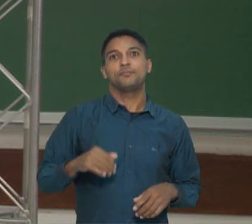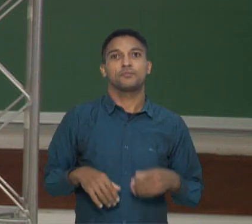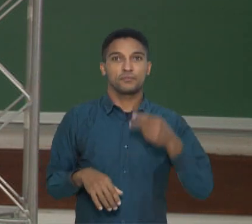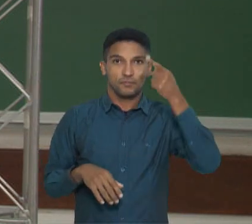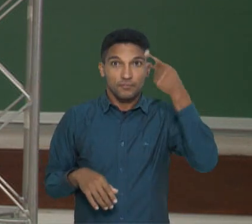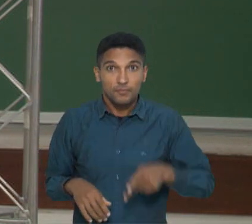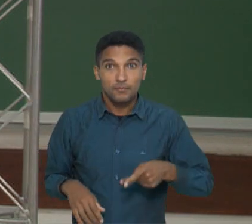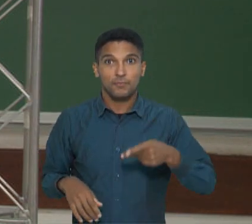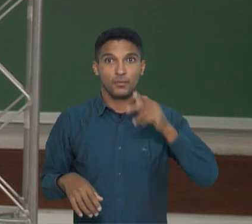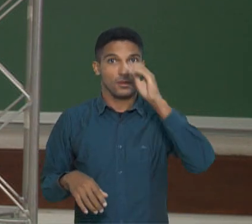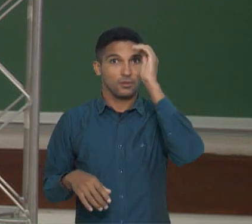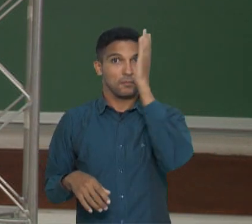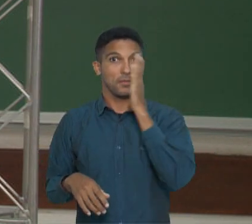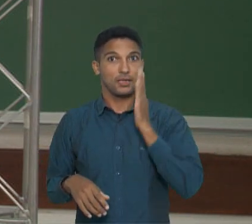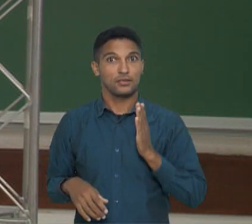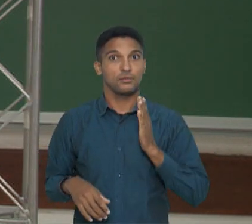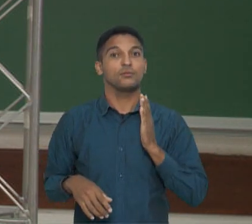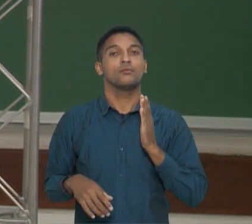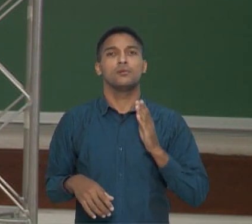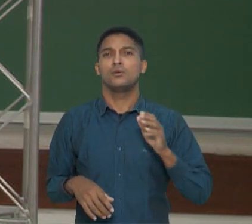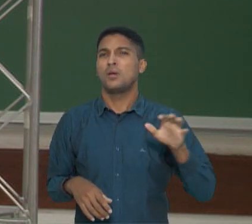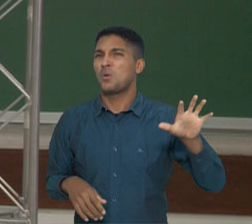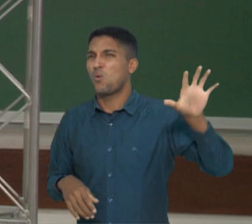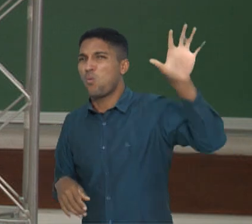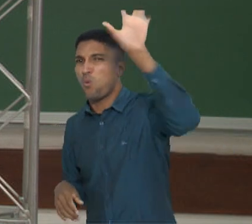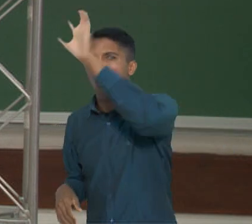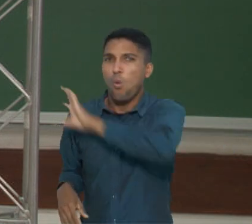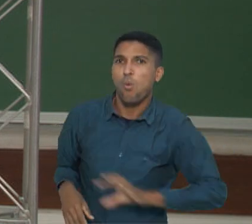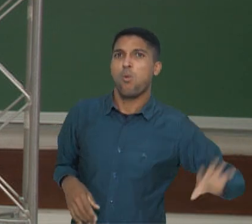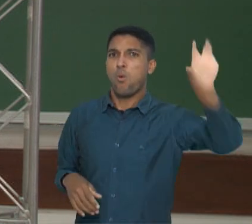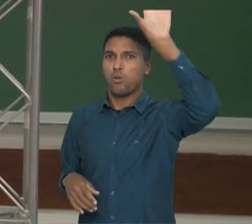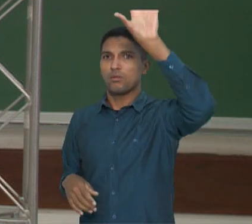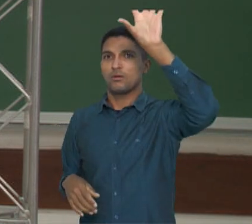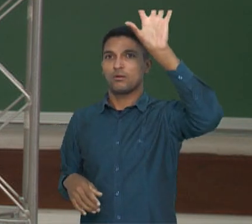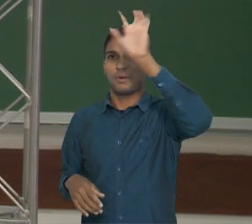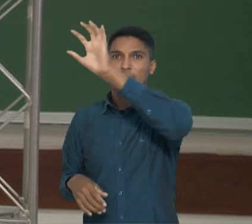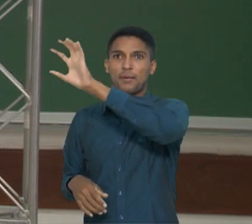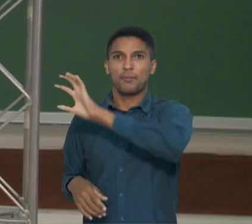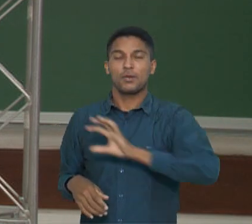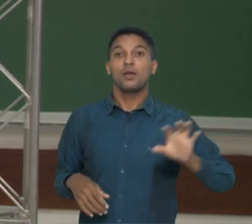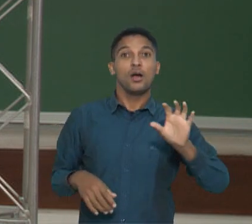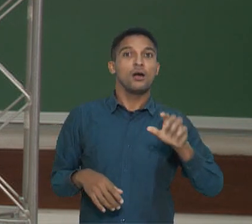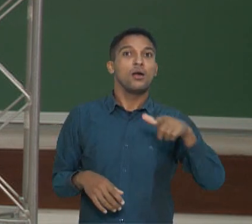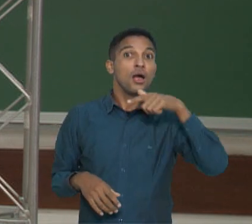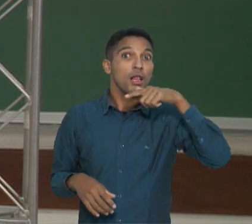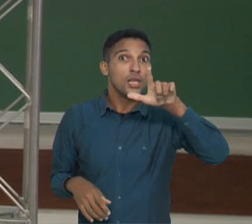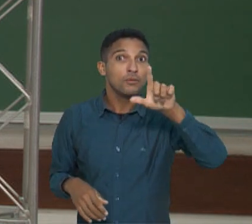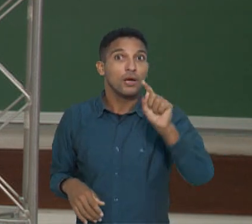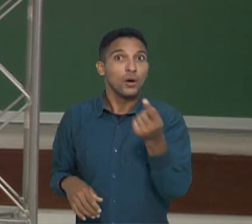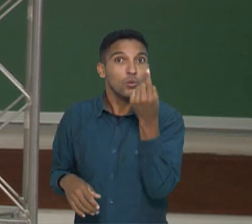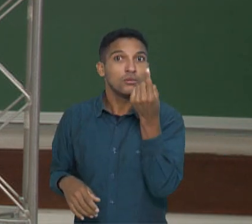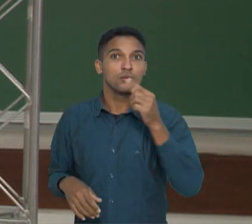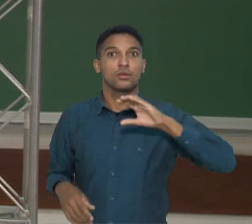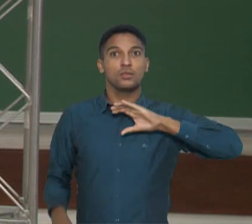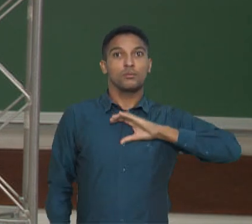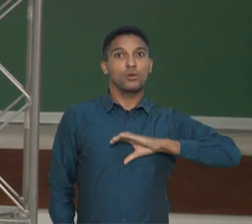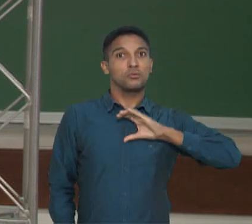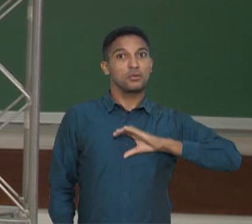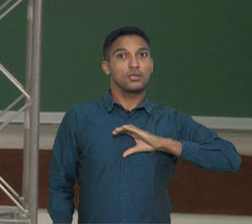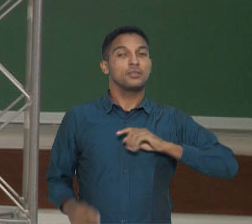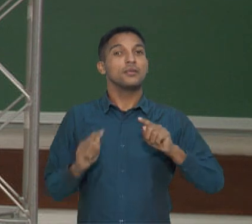nosso território brasileiro, tão grande, que falamos uma única língua, o português, mas existem aí as